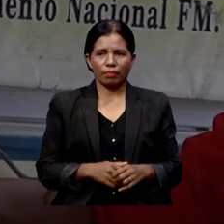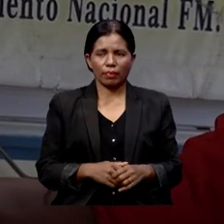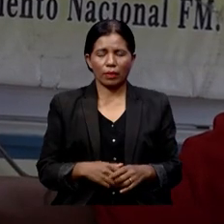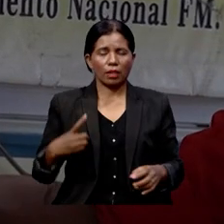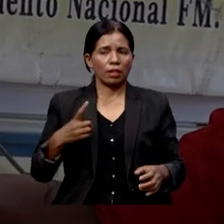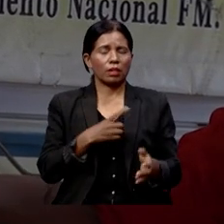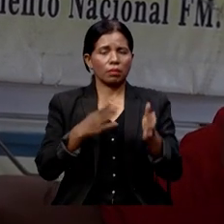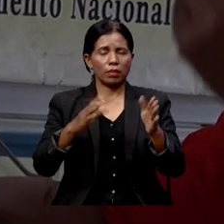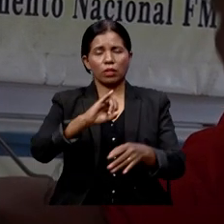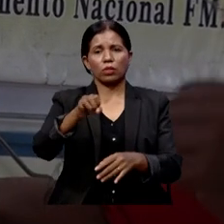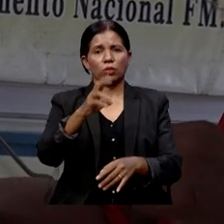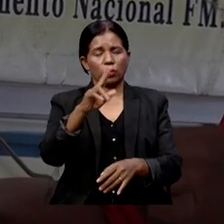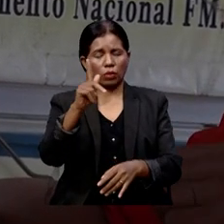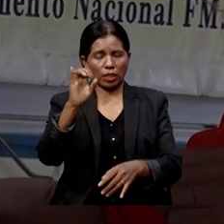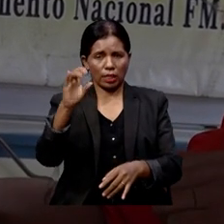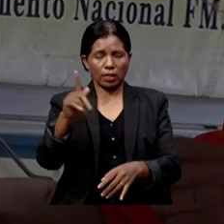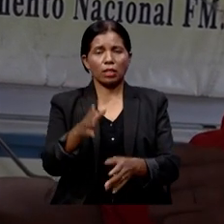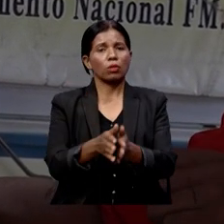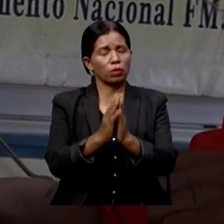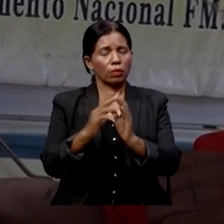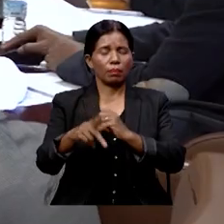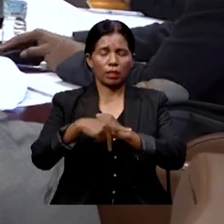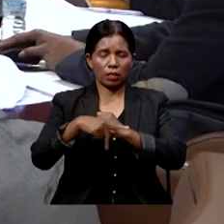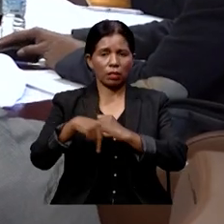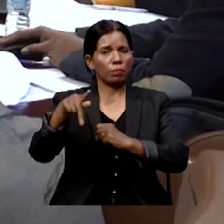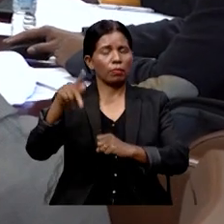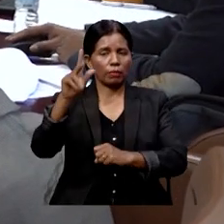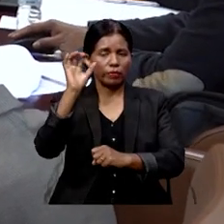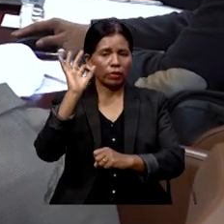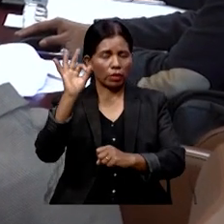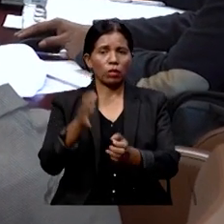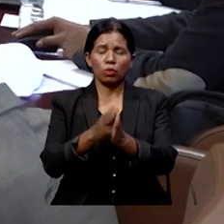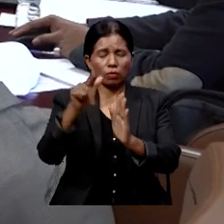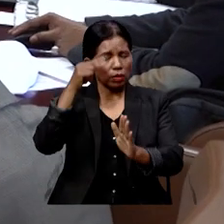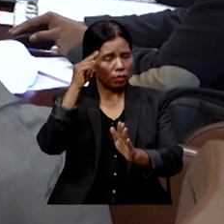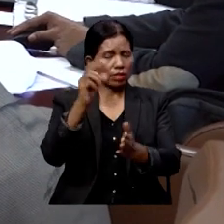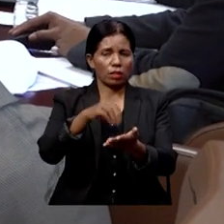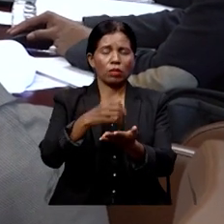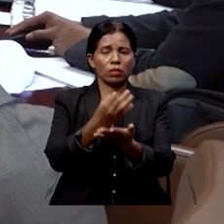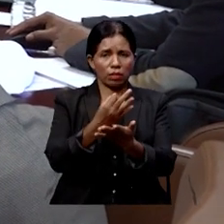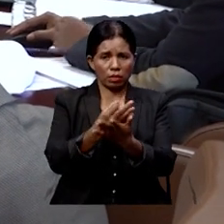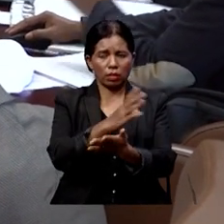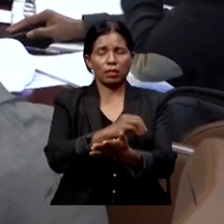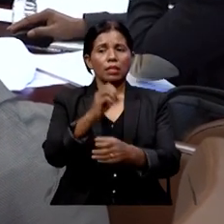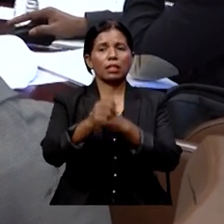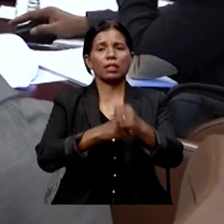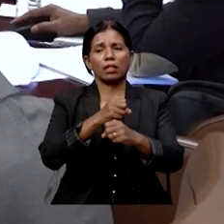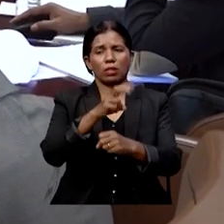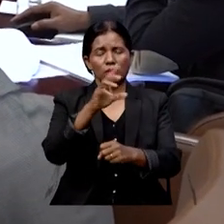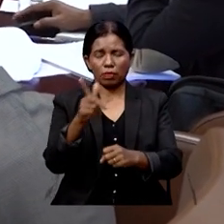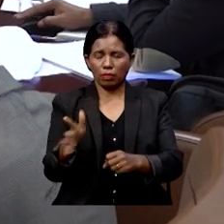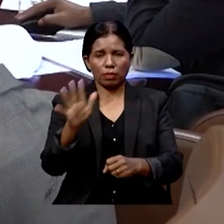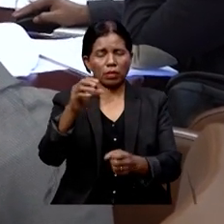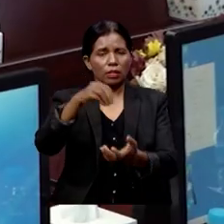Deputado Joaquim dos Santos, o bancada Fretilin, o governo, a total prioridade do setor produtivo sira e a debate OZE, tinang riuro no Nestin Lima, o de garante